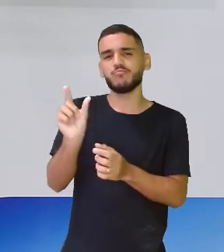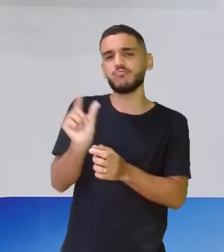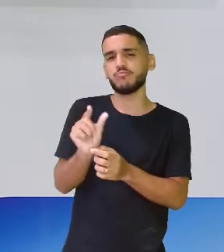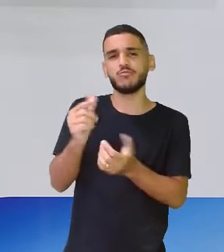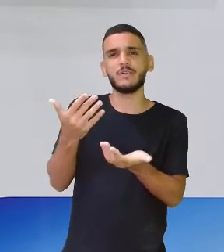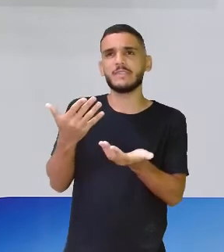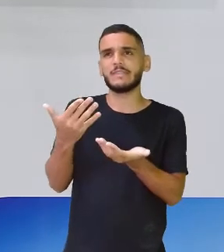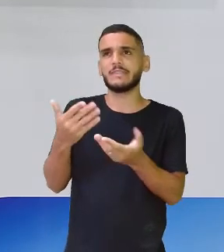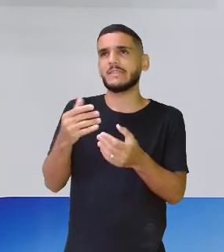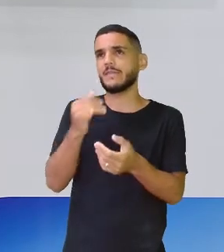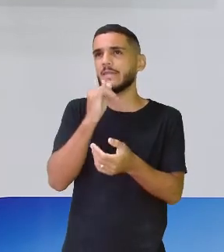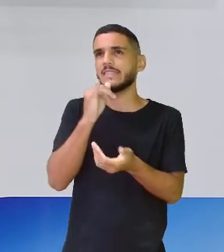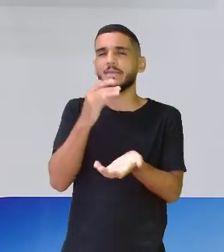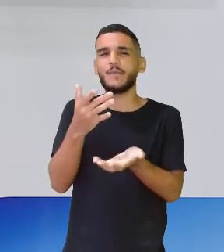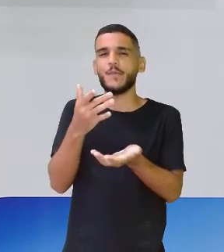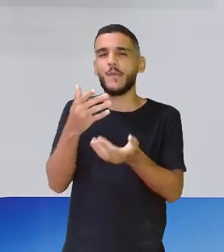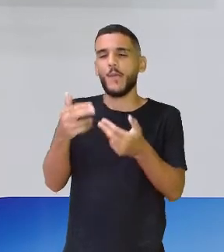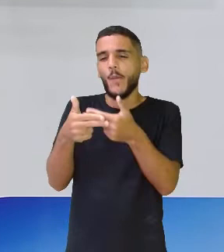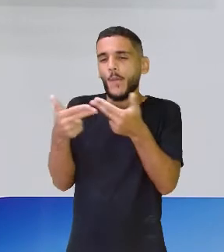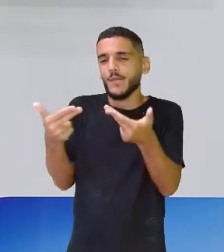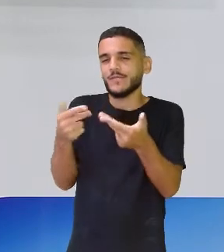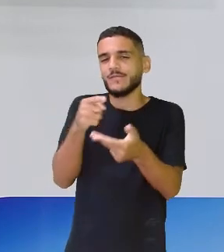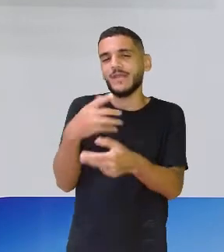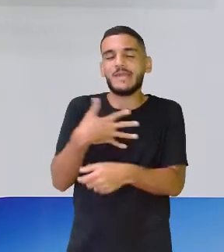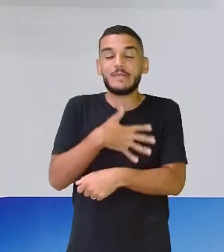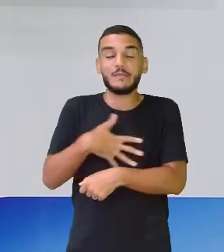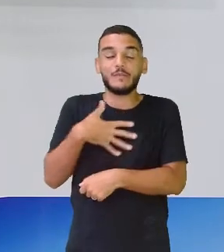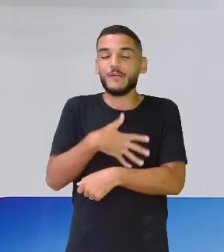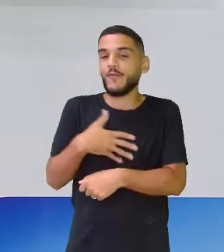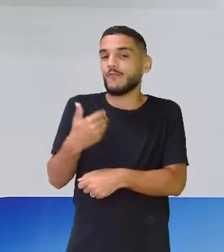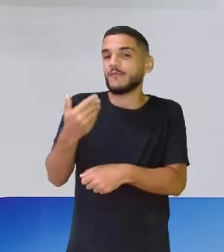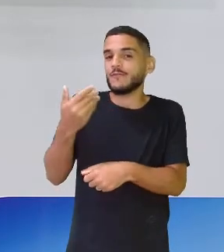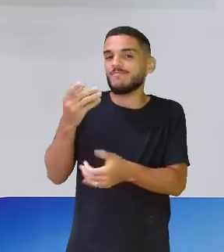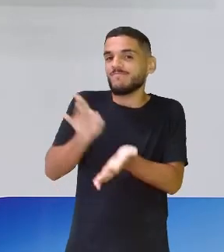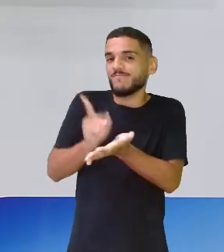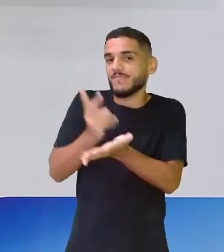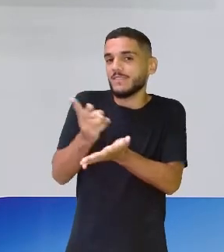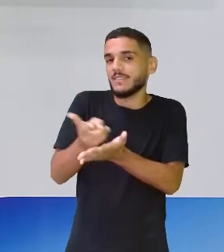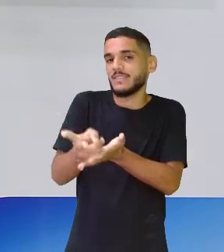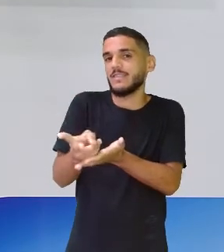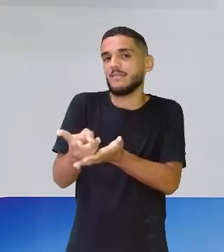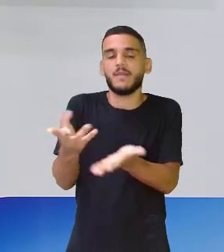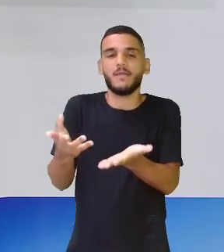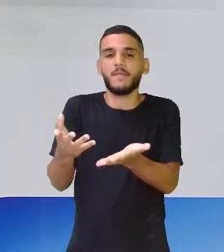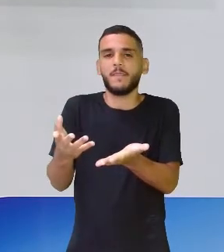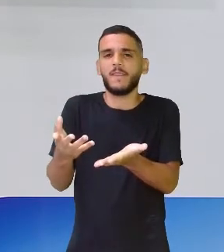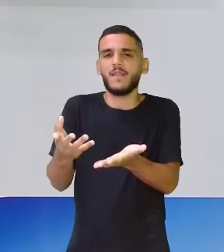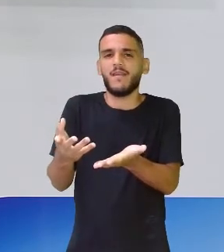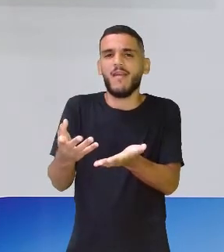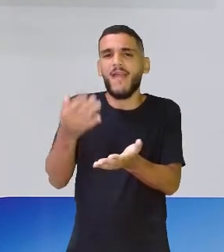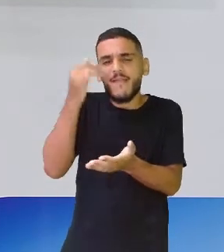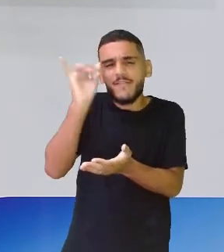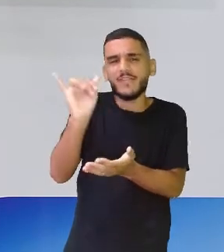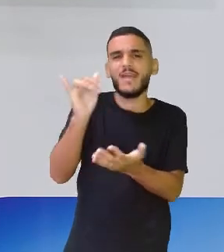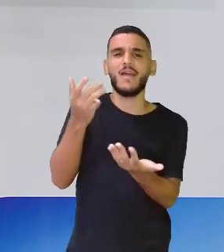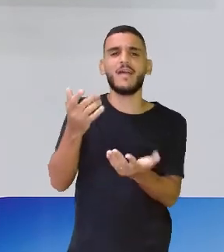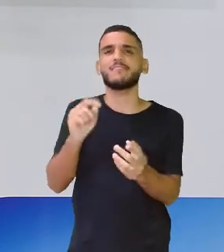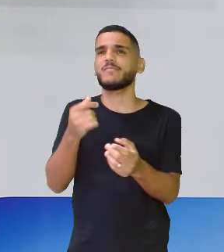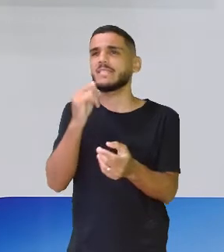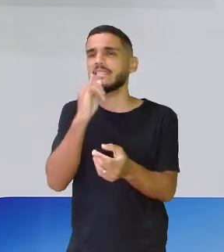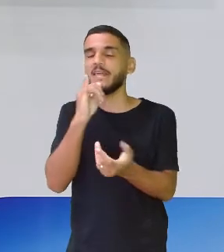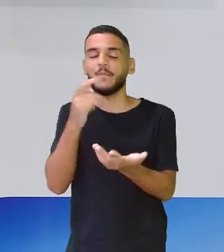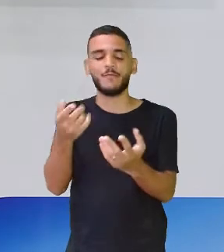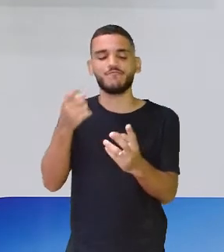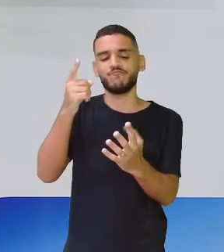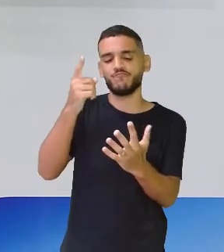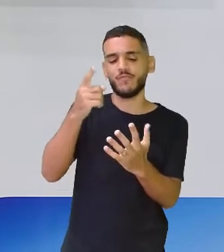vezes você tirando algo que você gosta muito de comer, mas você come uma vez a semana, em vez de comer todos os dias, isso já vai fazer diferença de você ter pressão